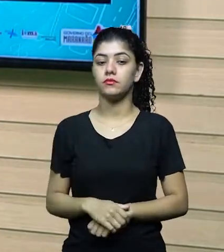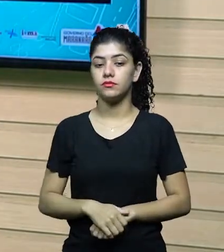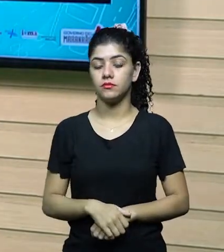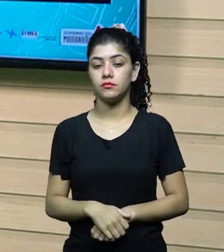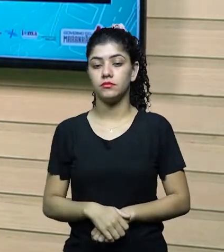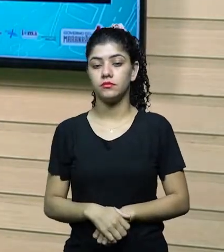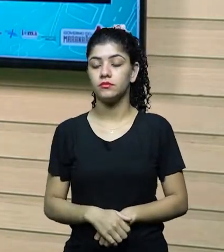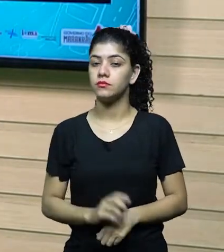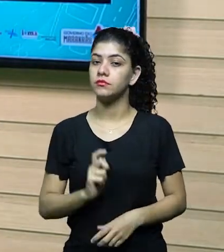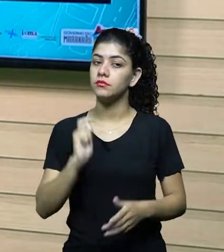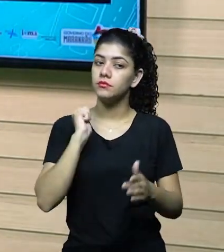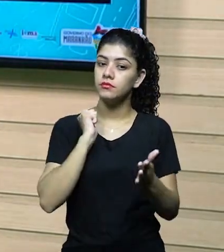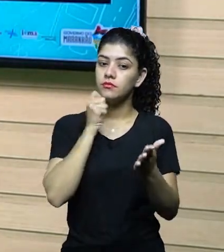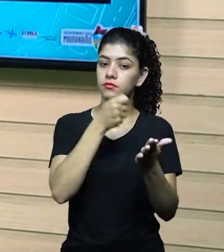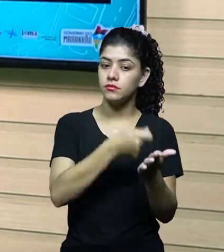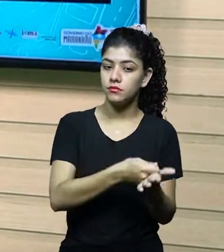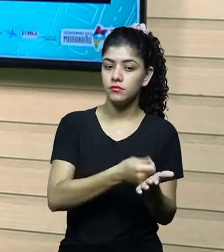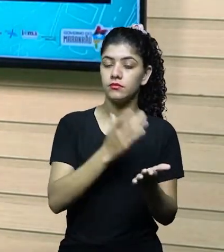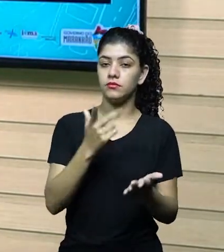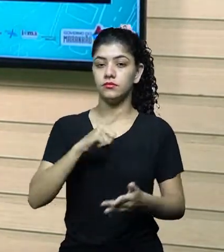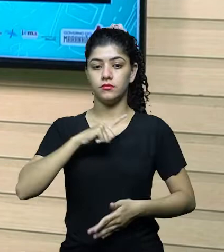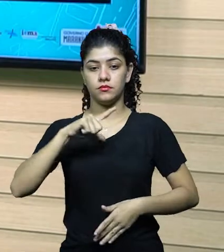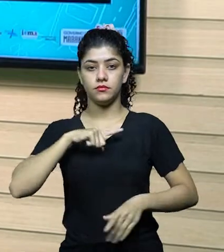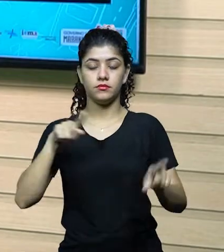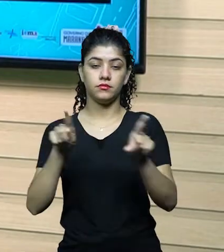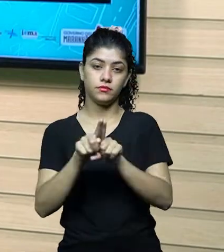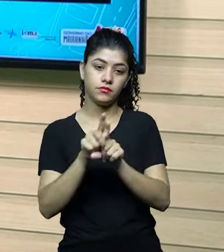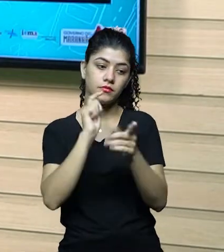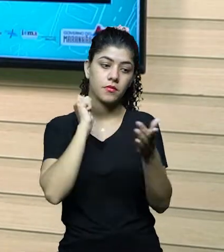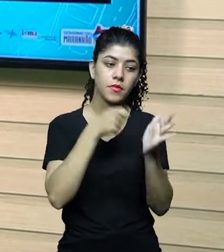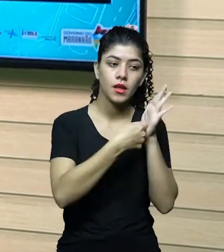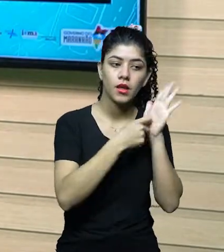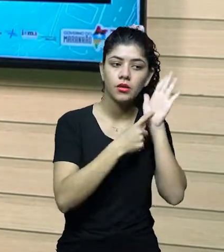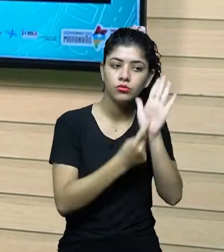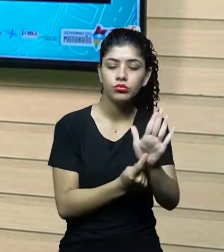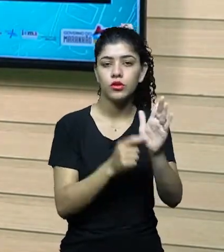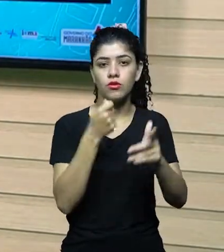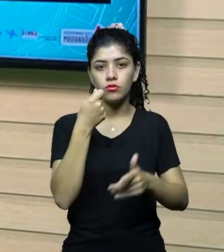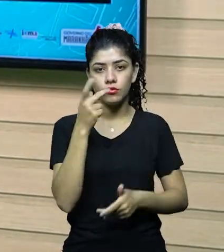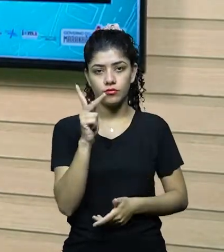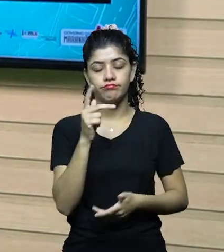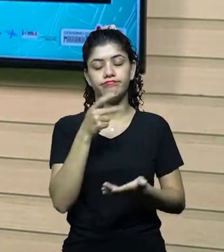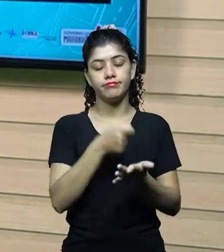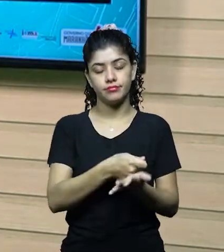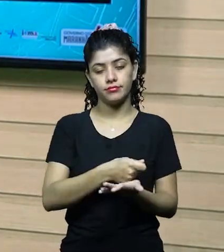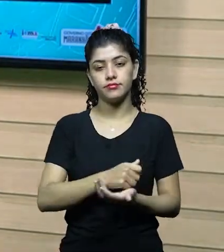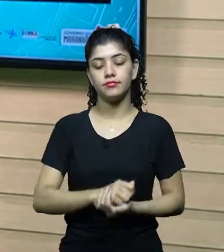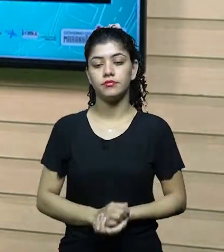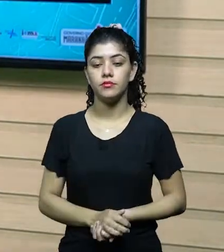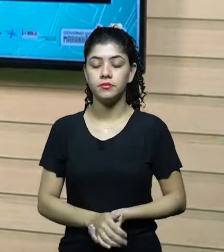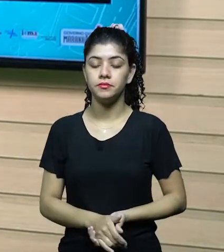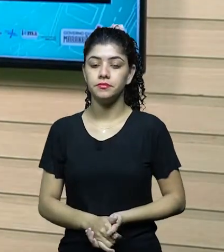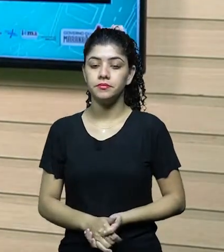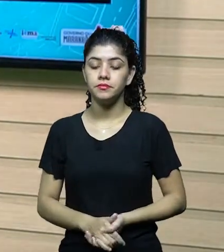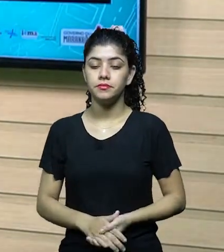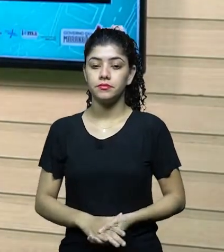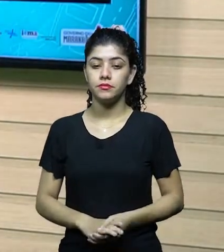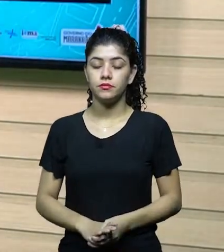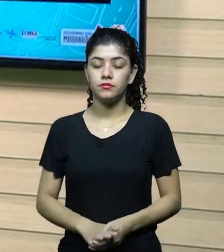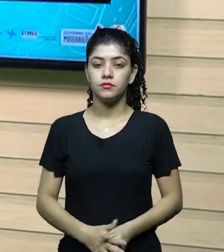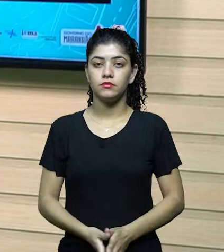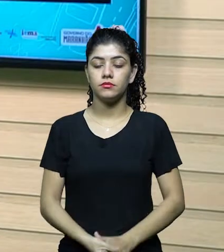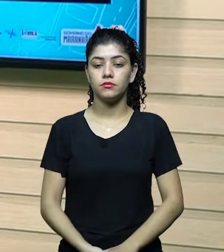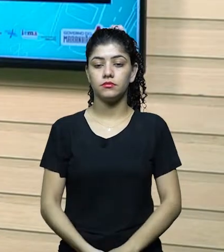Você efetua o pagamento e gera um comprovante de pagamento, tudo pelo seu celular. Então, a mesma coisa no